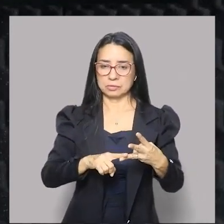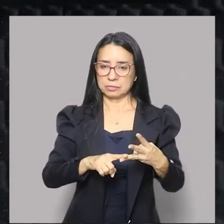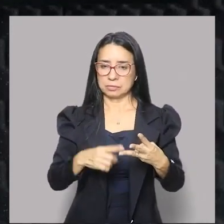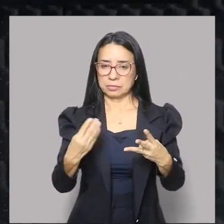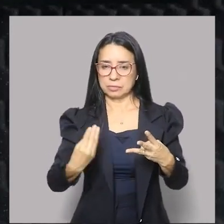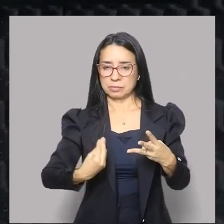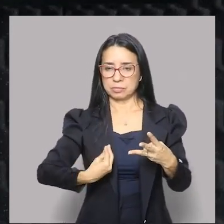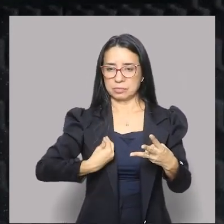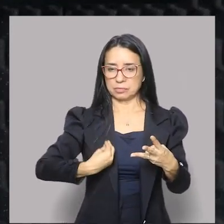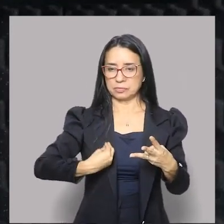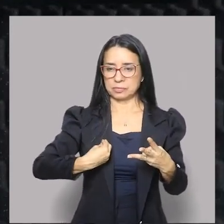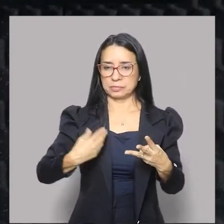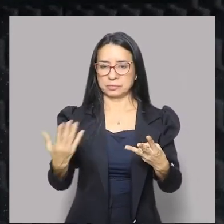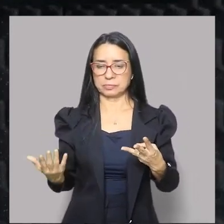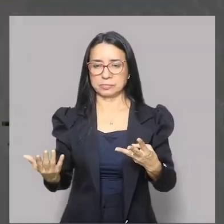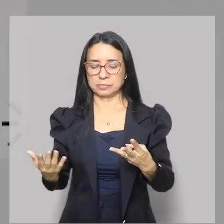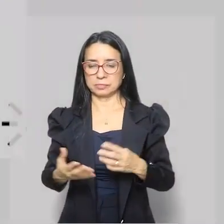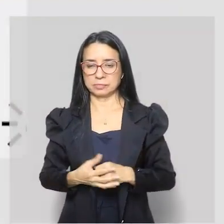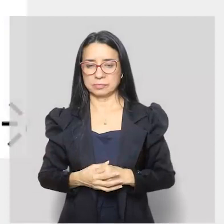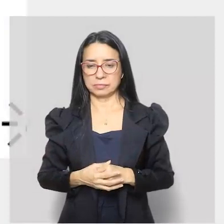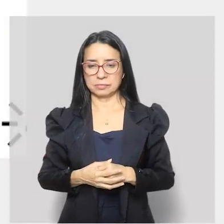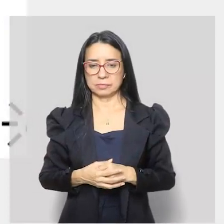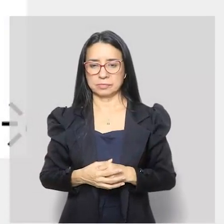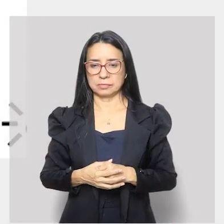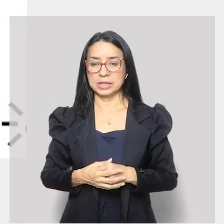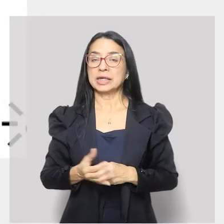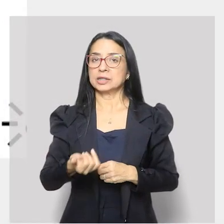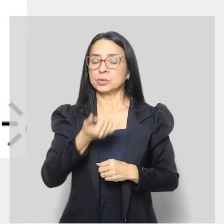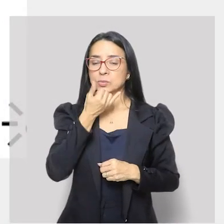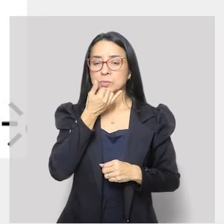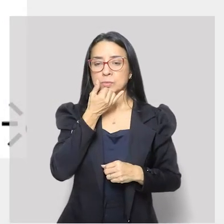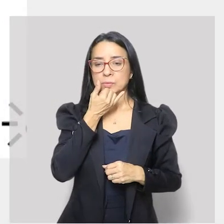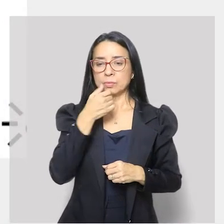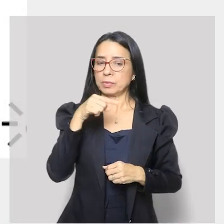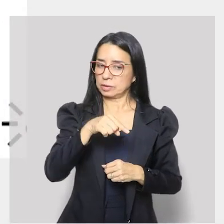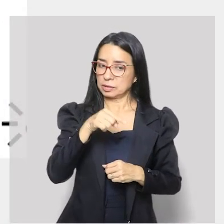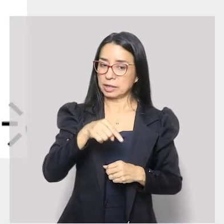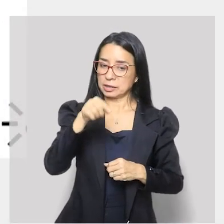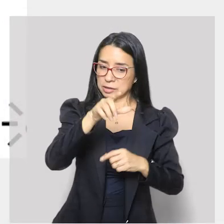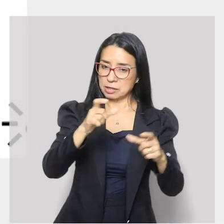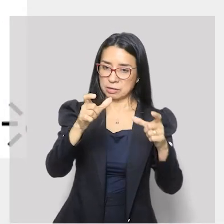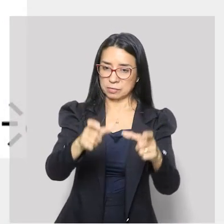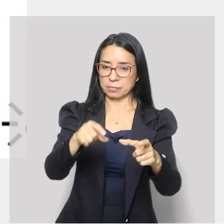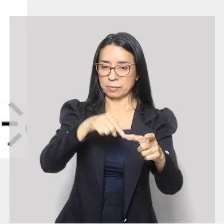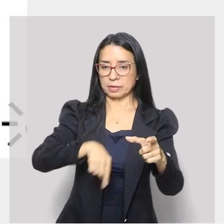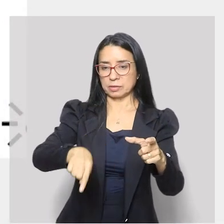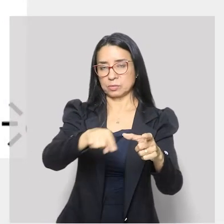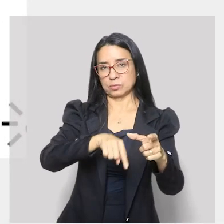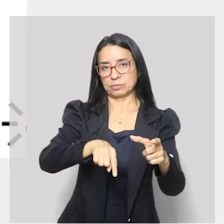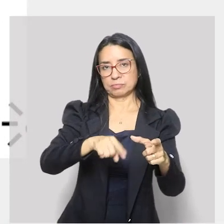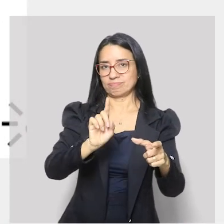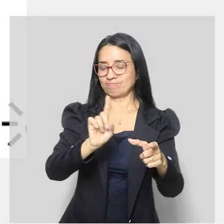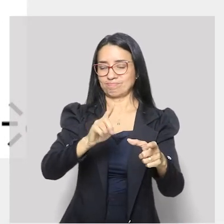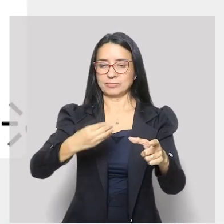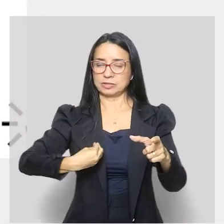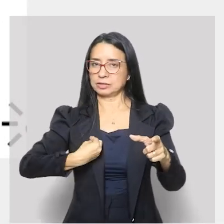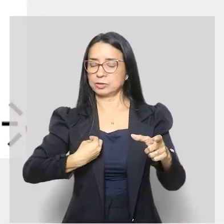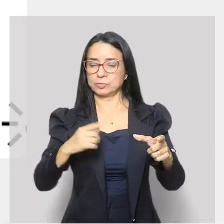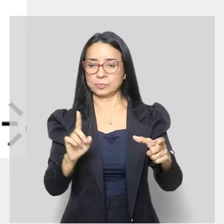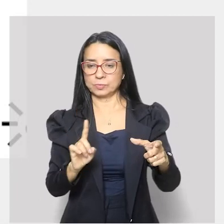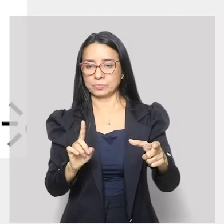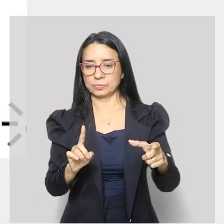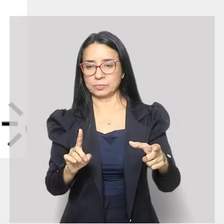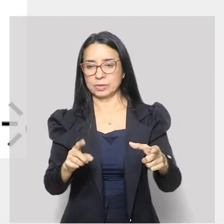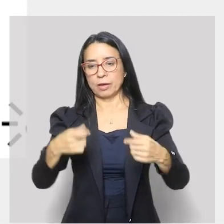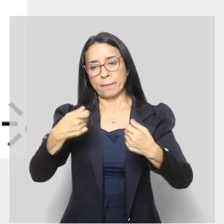vou fazer com a minha redação. Olha só, nessa via, é preciso discutir que problemas arquitetônicos, ou